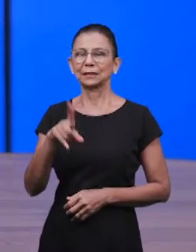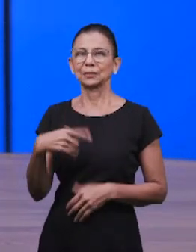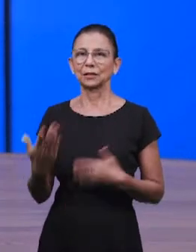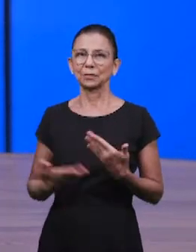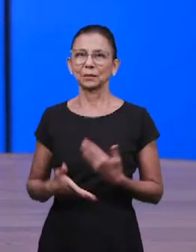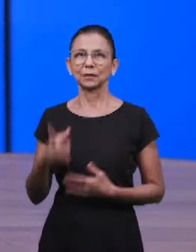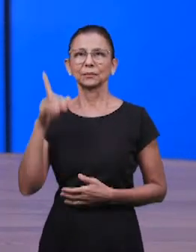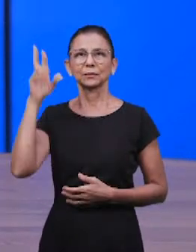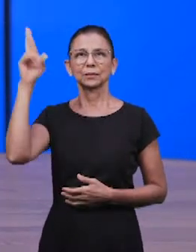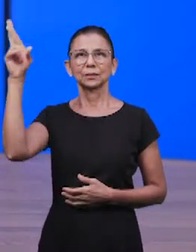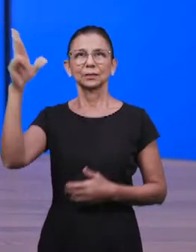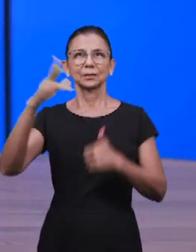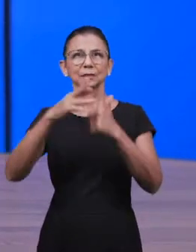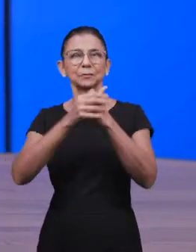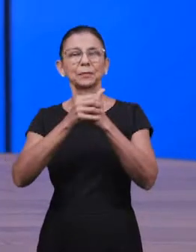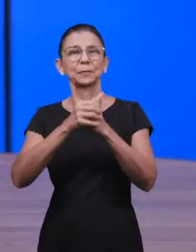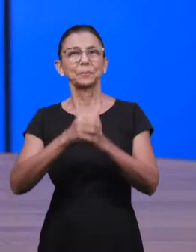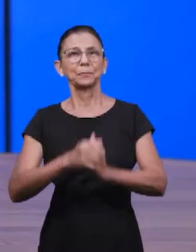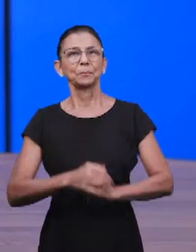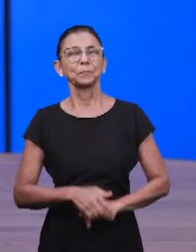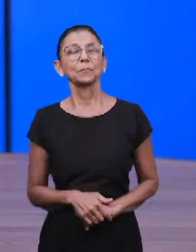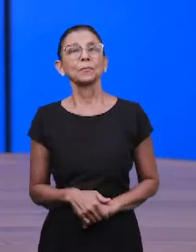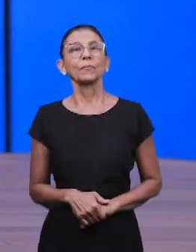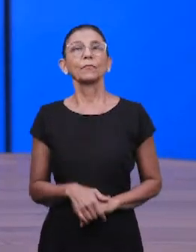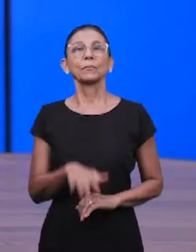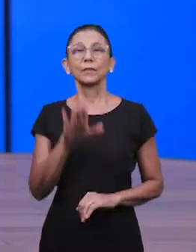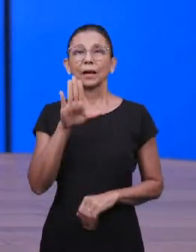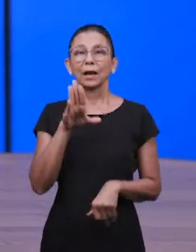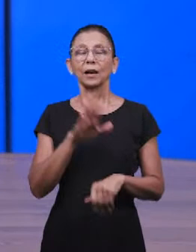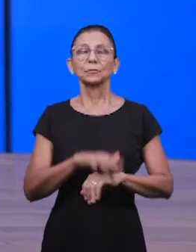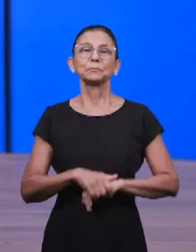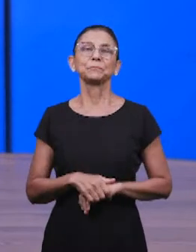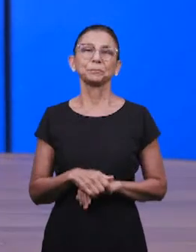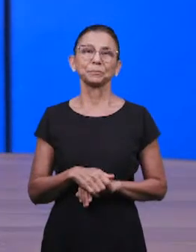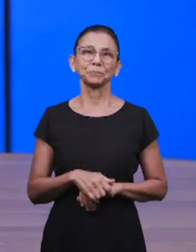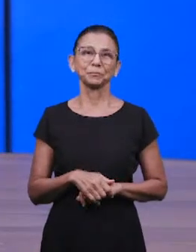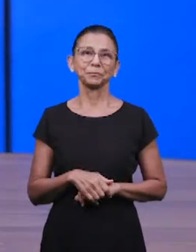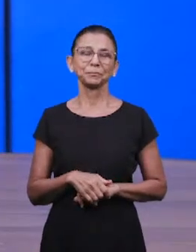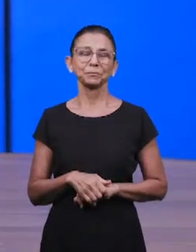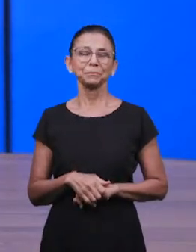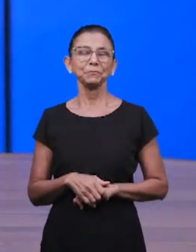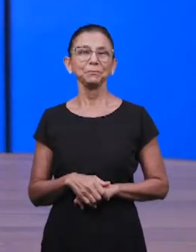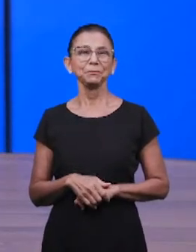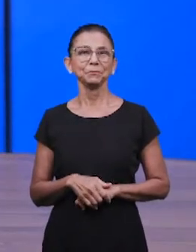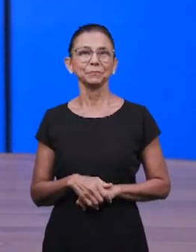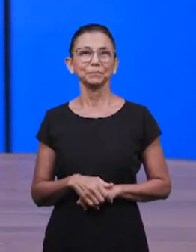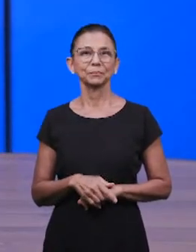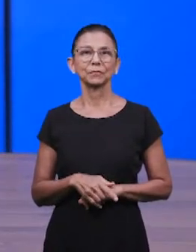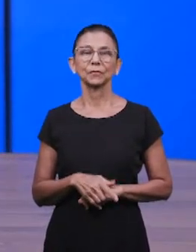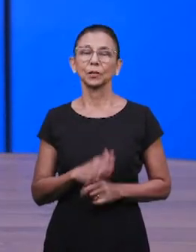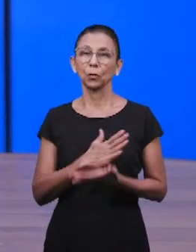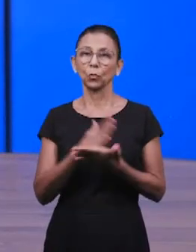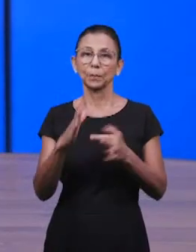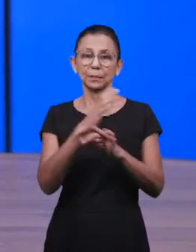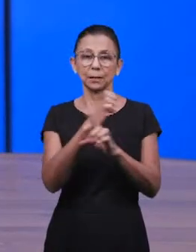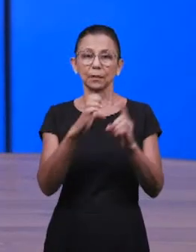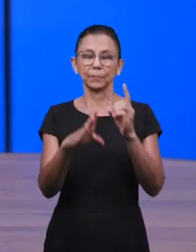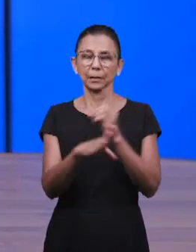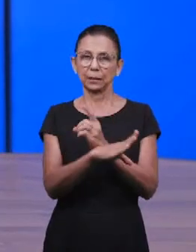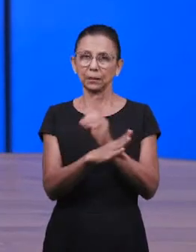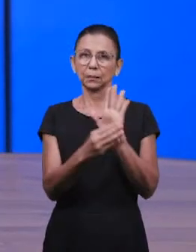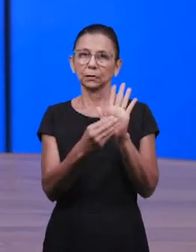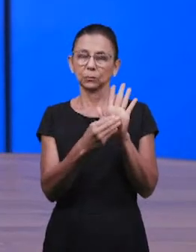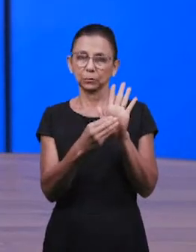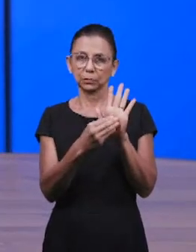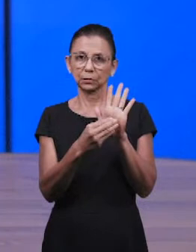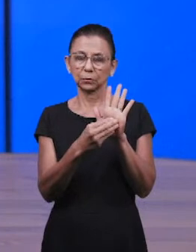somos servos do Senhor. Amém, irmãos? Agora sim, a recomendação, não esqueçam. Daqui a pouco nós teremos a Escola Bíblica Dominical com o conteúdo,